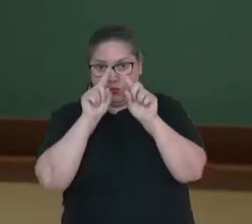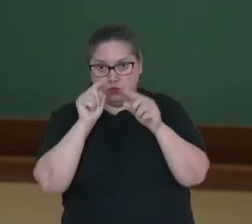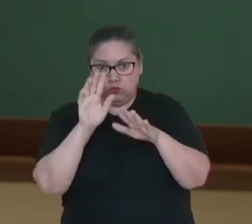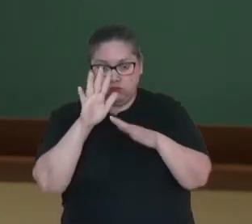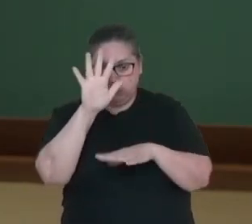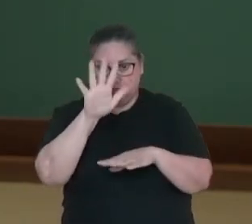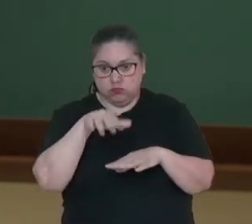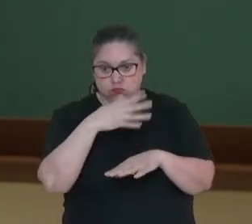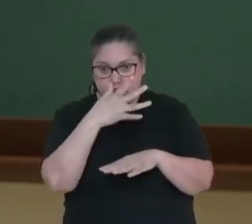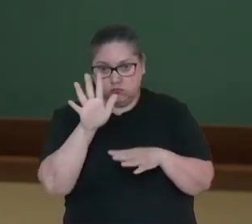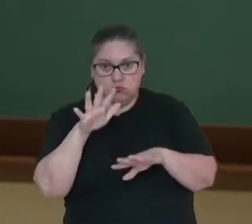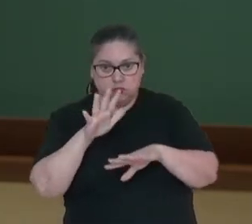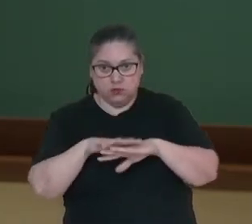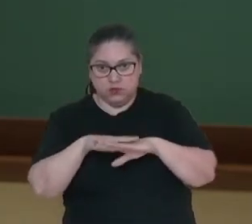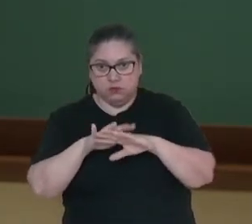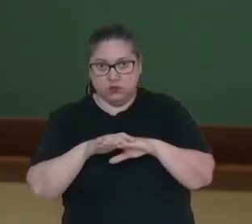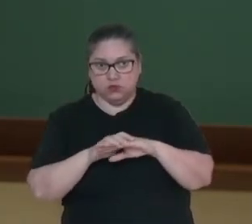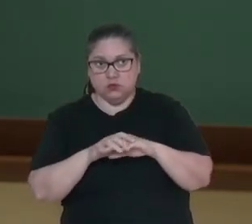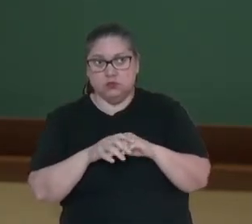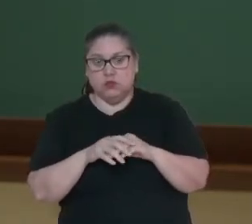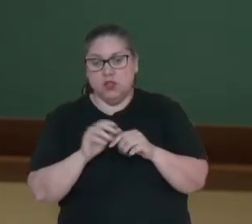quadriculado. Quadriculado